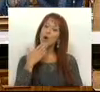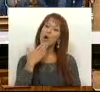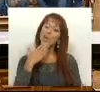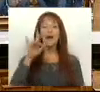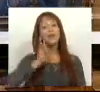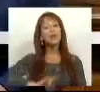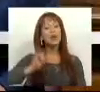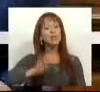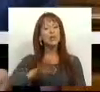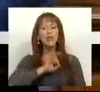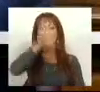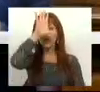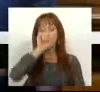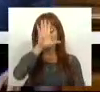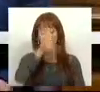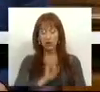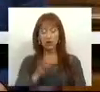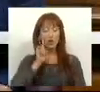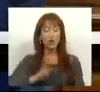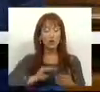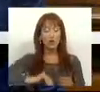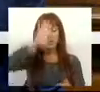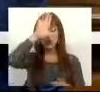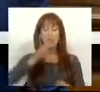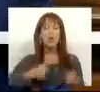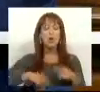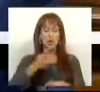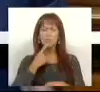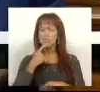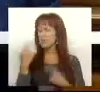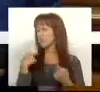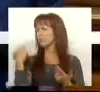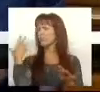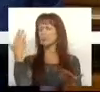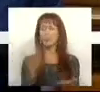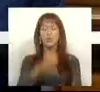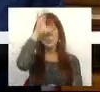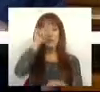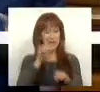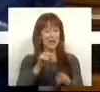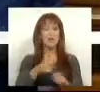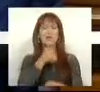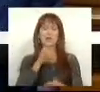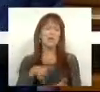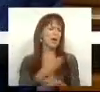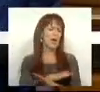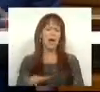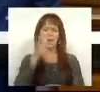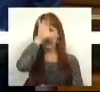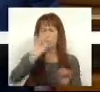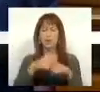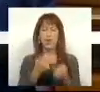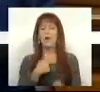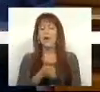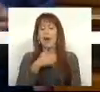Obrigado, Sra. Presidente, Sr. Ministro de Estado, Sra. Secretária de Estado. Nós já percebemos há muito que o Governo, que este Governo está decidido a acabar com o Estado